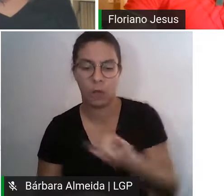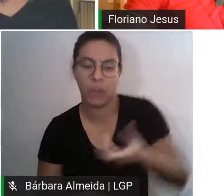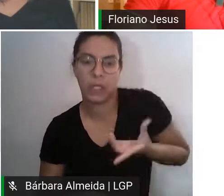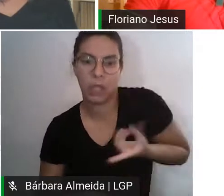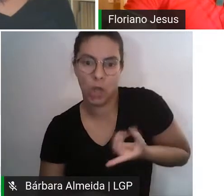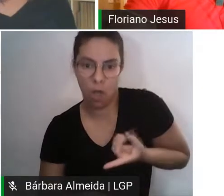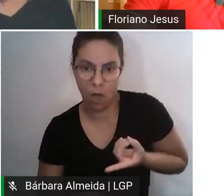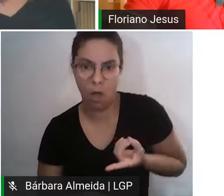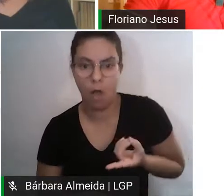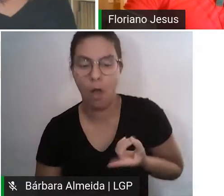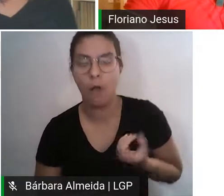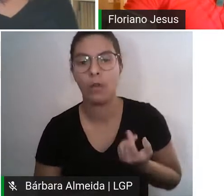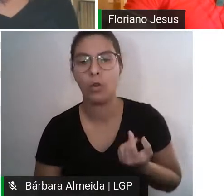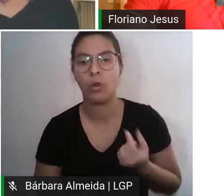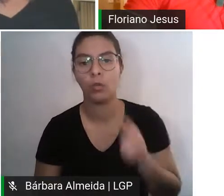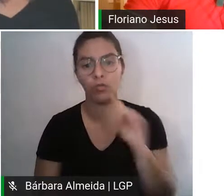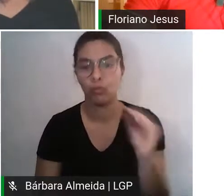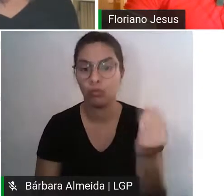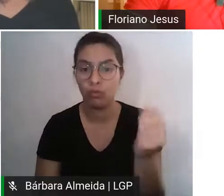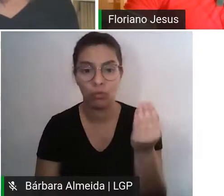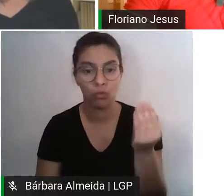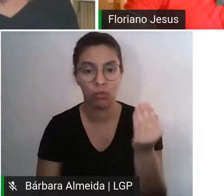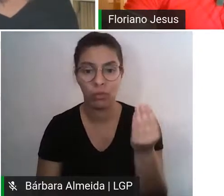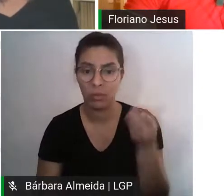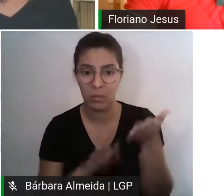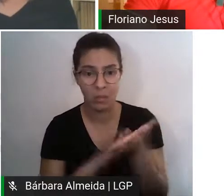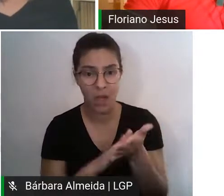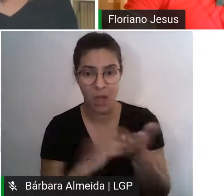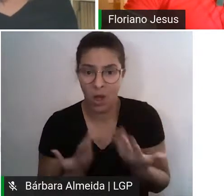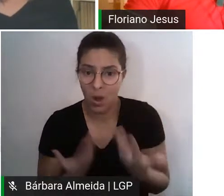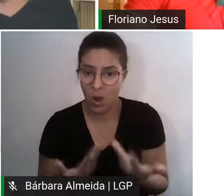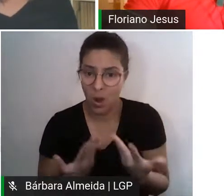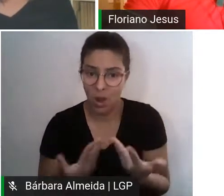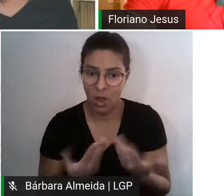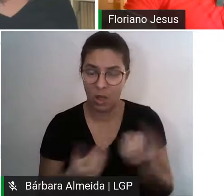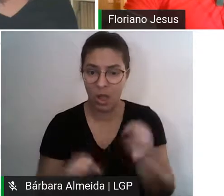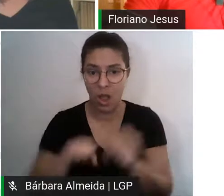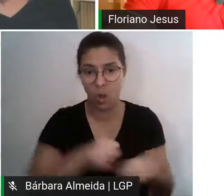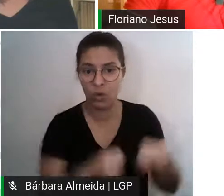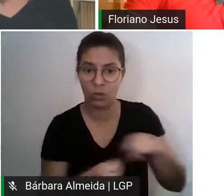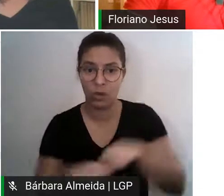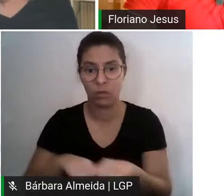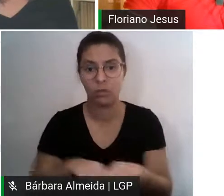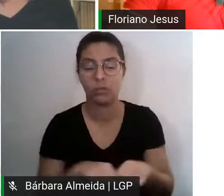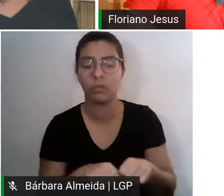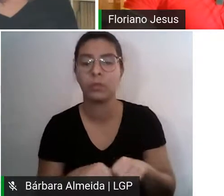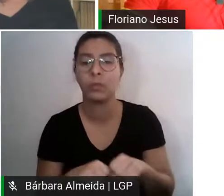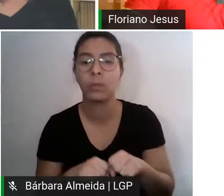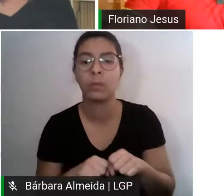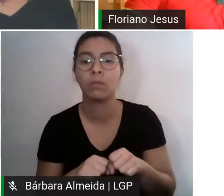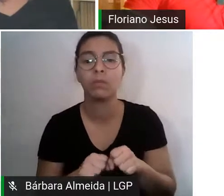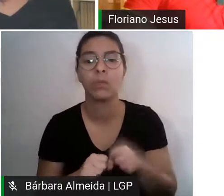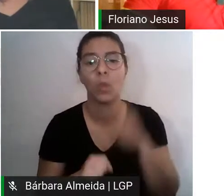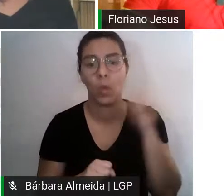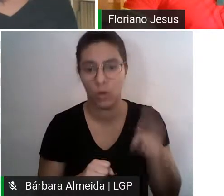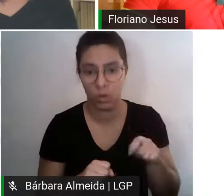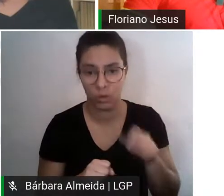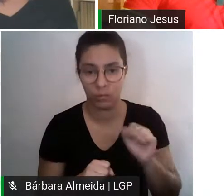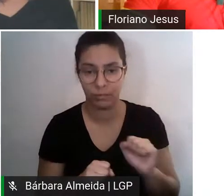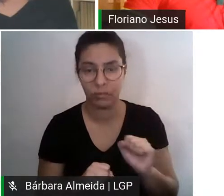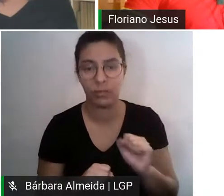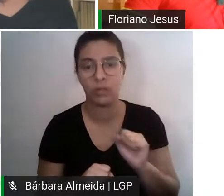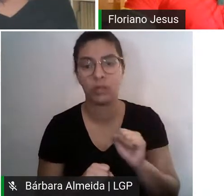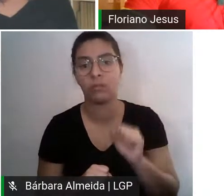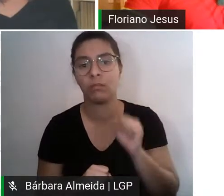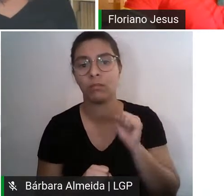2019. Um miúdo que entrou agora para a canoagem, que é húngaro, sendo que a pele e que supostamente